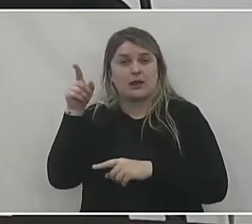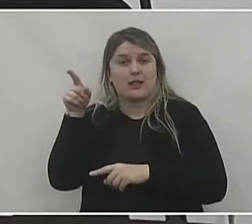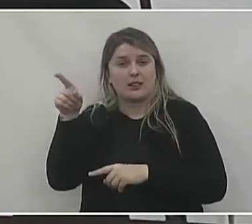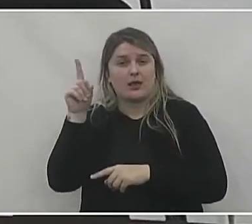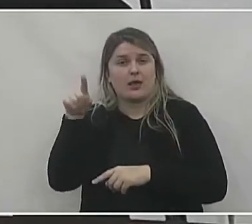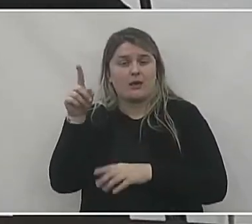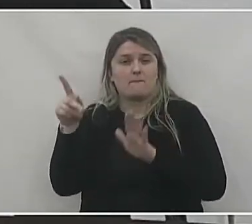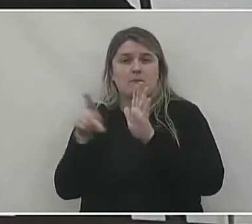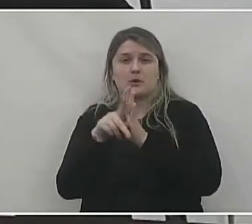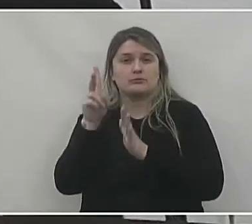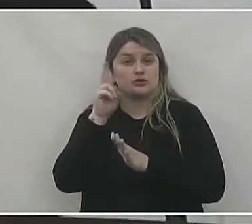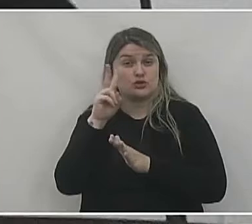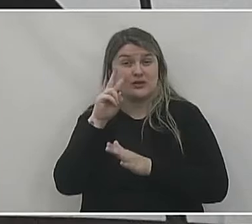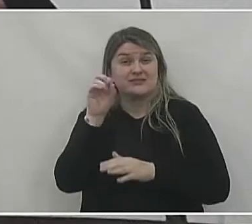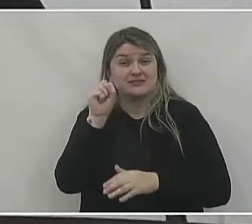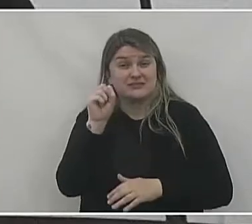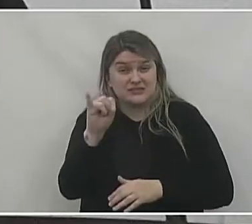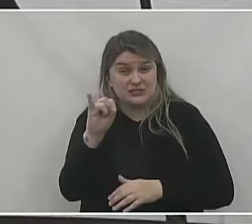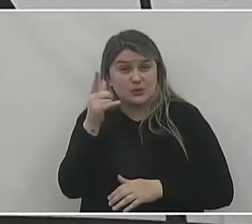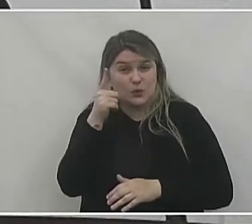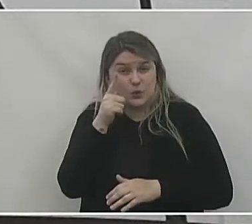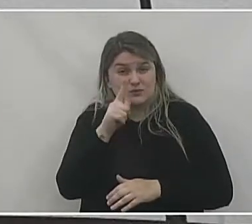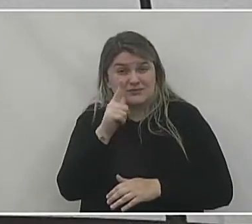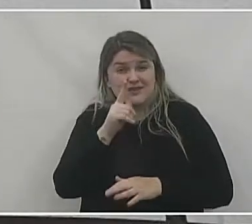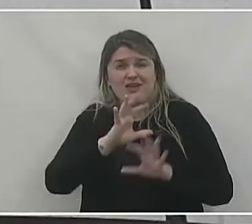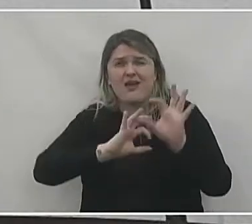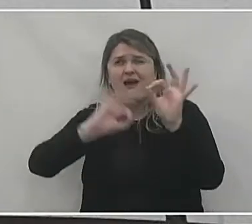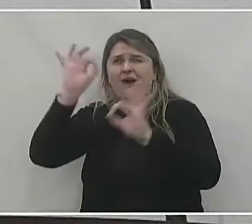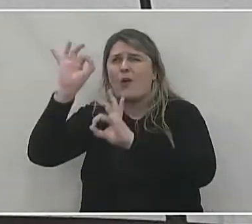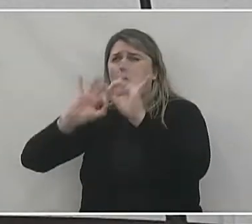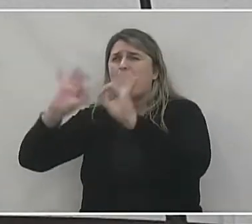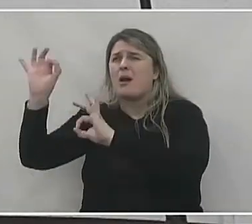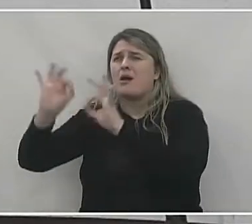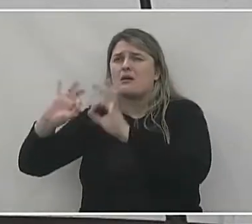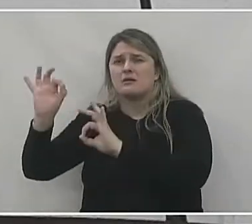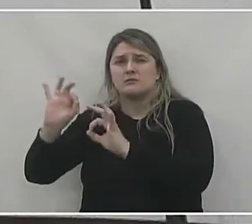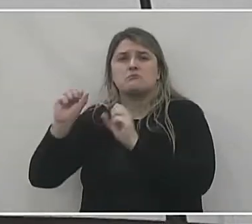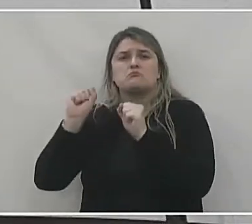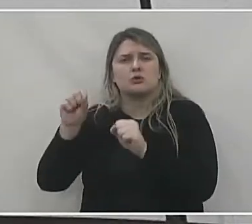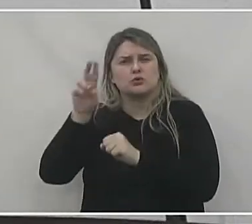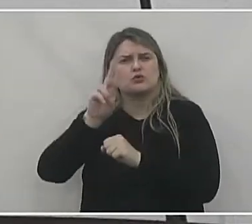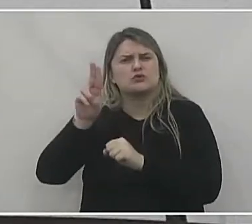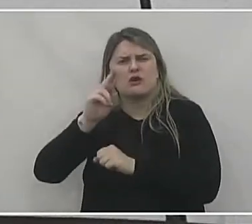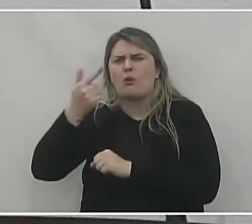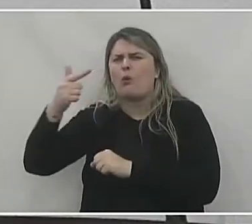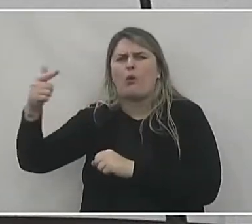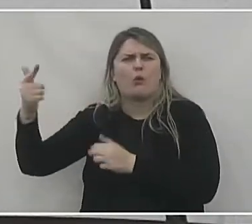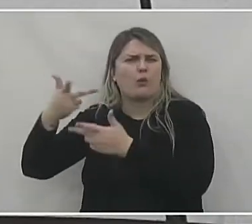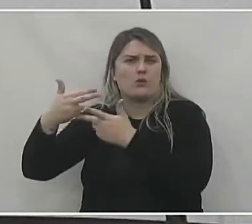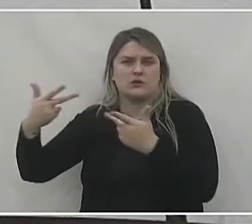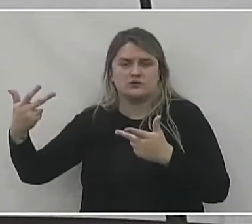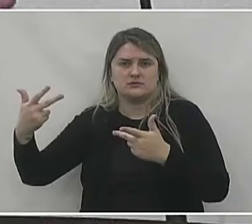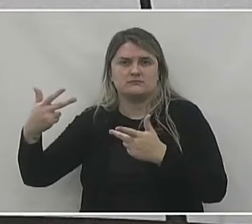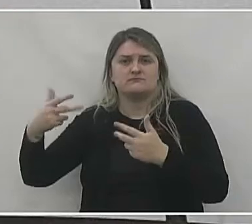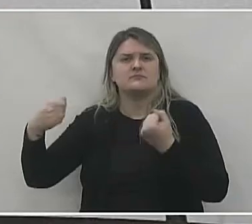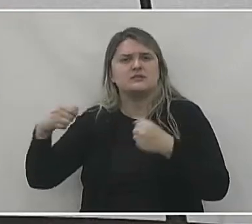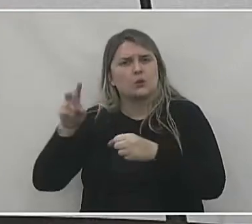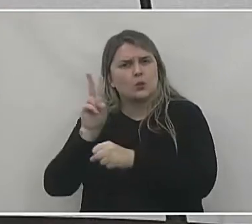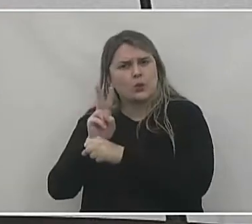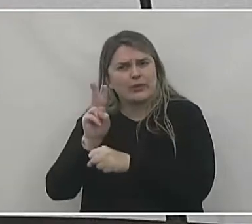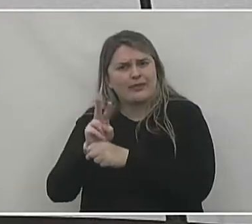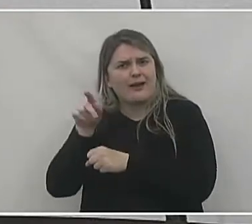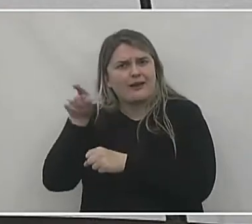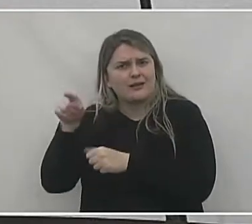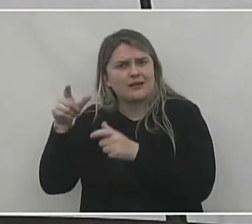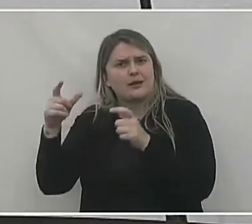que, se nós conseguirmos recuperar aquilo, até pode ser usado para muita coisa, mas cuidar